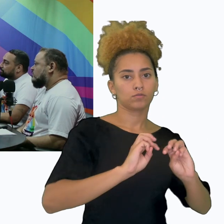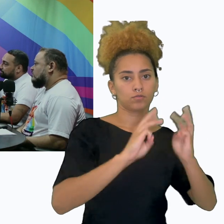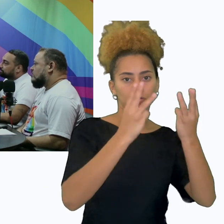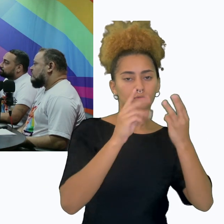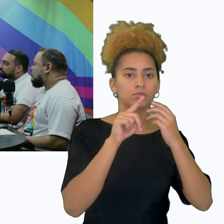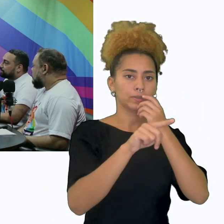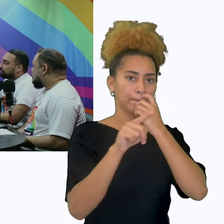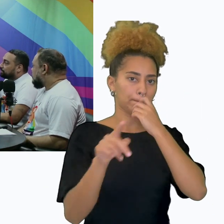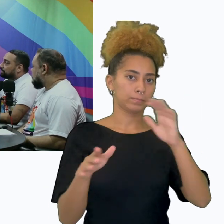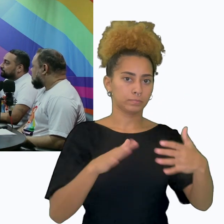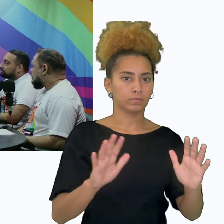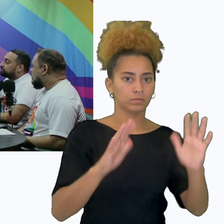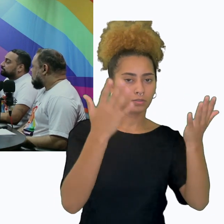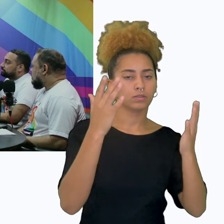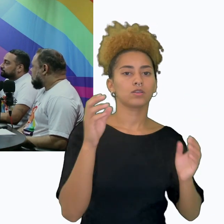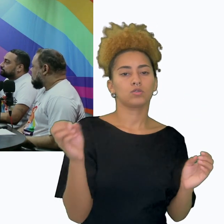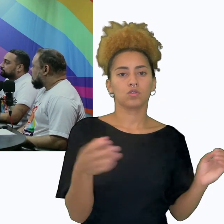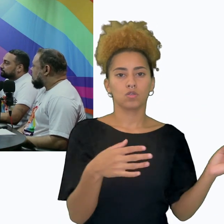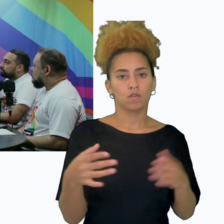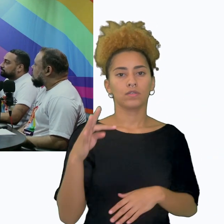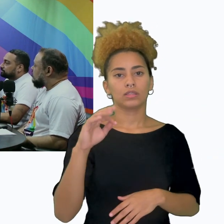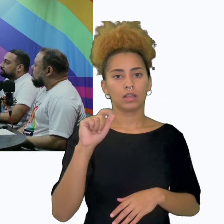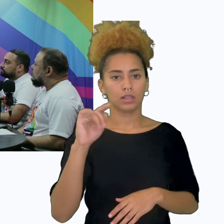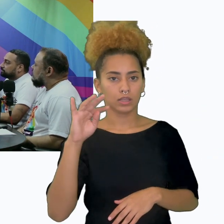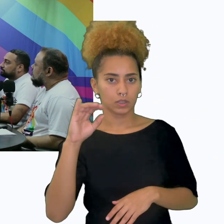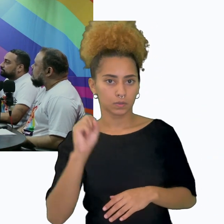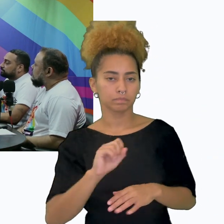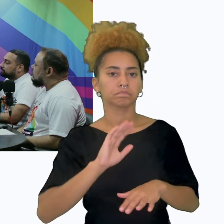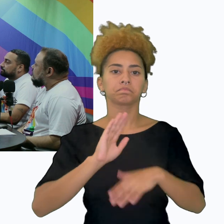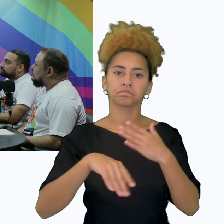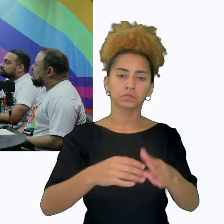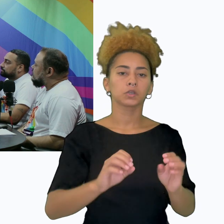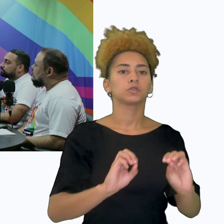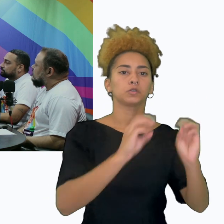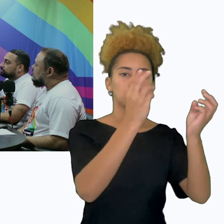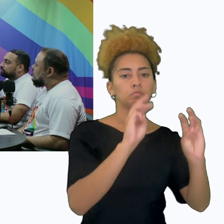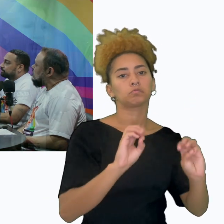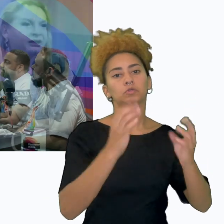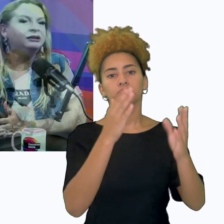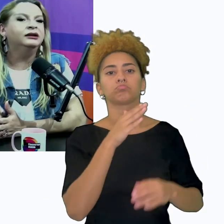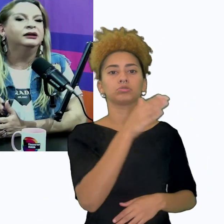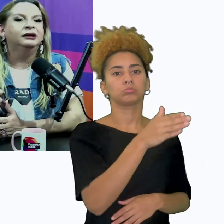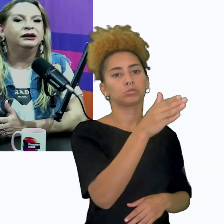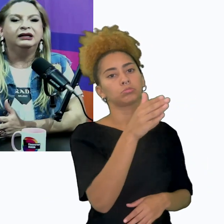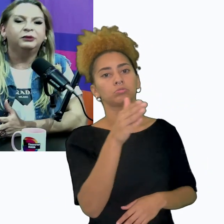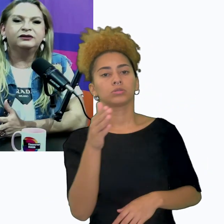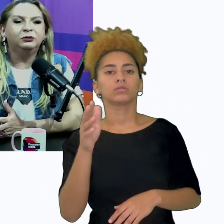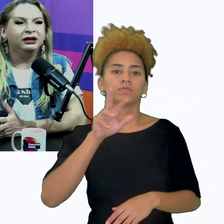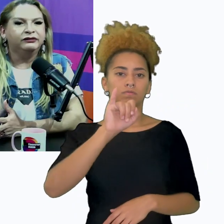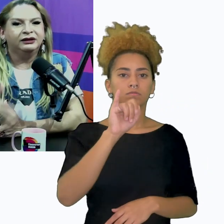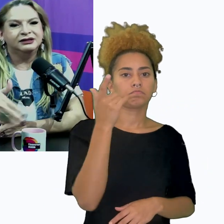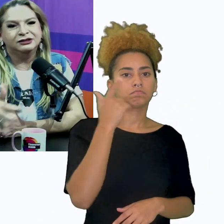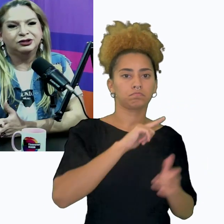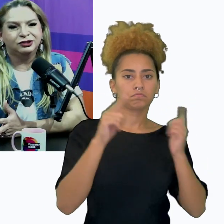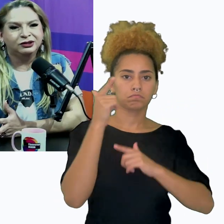então. Na Os Divine. primeiros shows foram no Novos Talentos. E aí depois comecei a fazer show na Divine. E aí depois ir numa